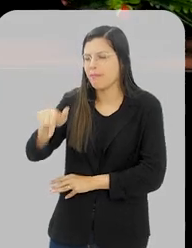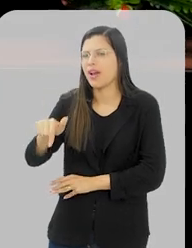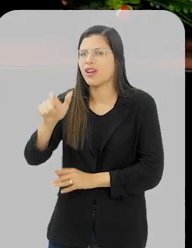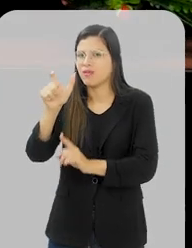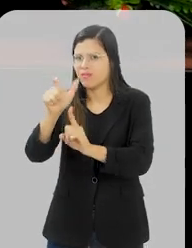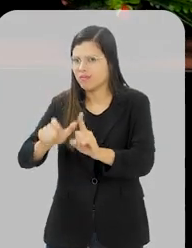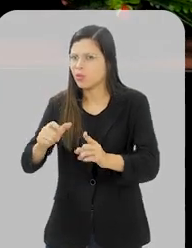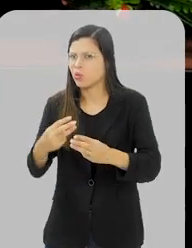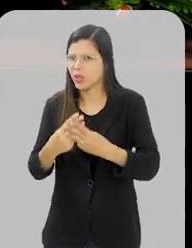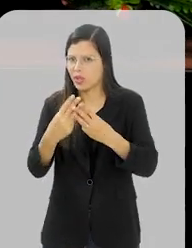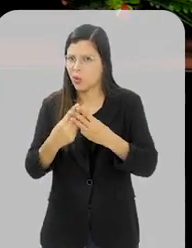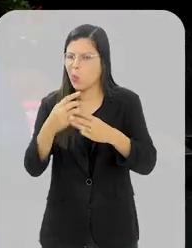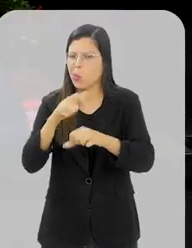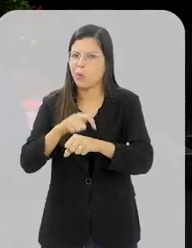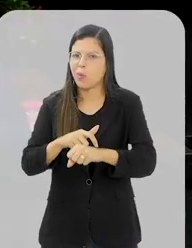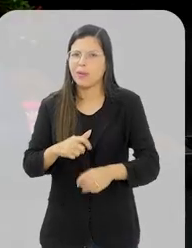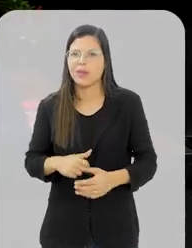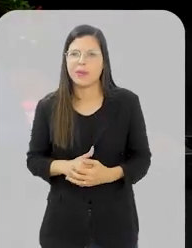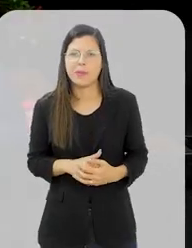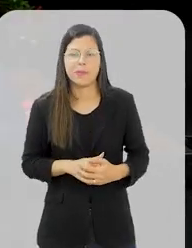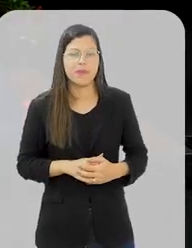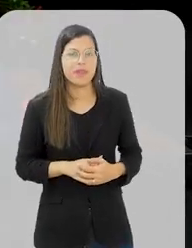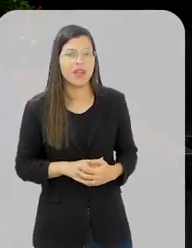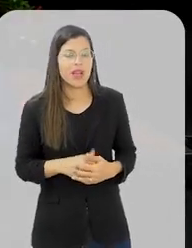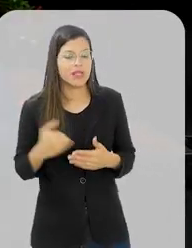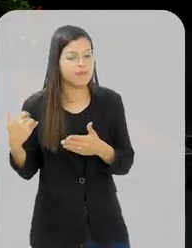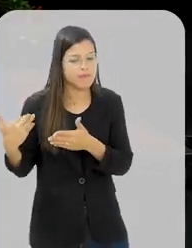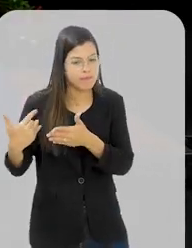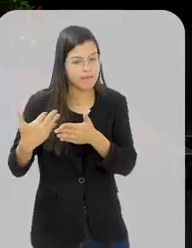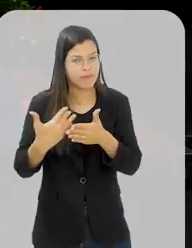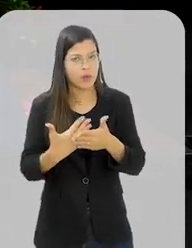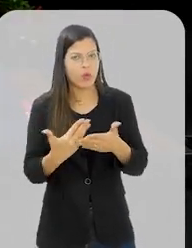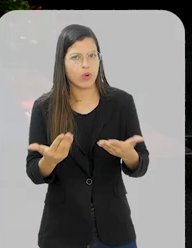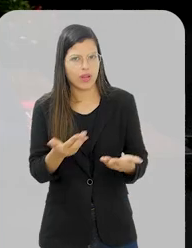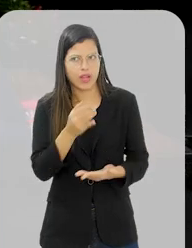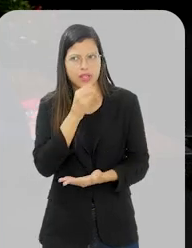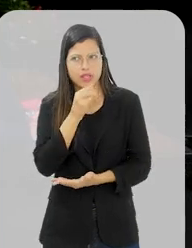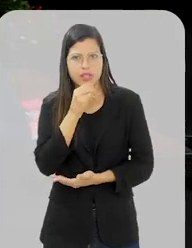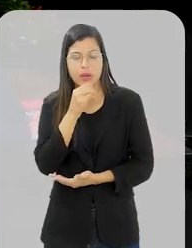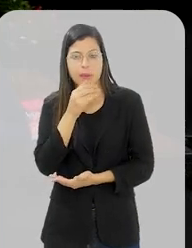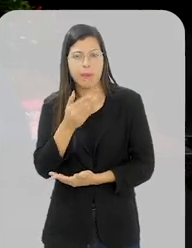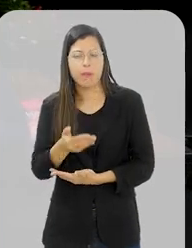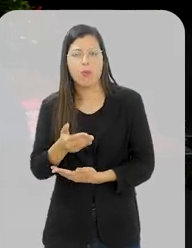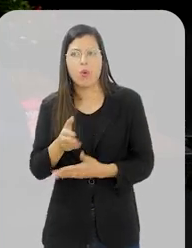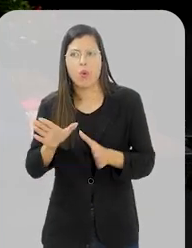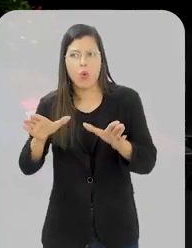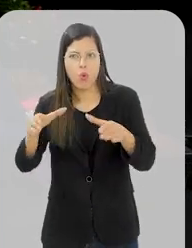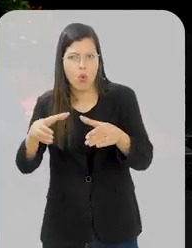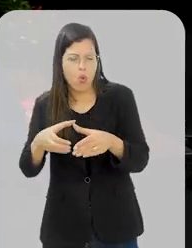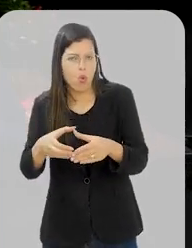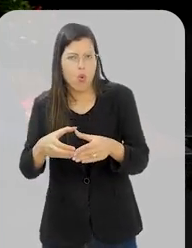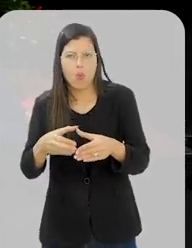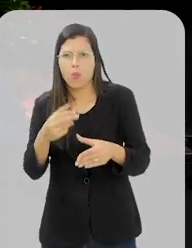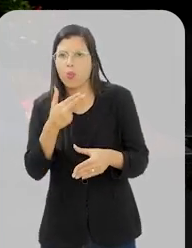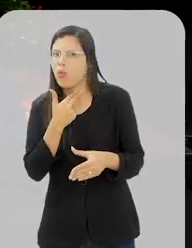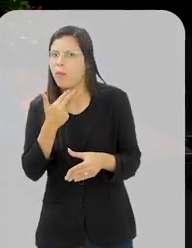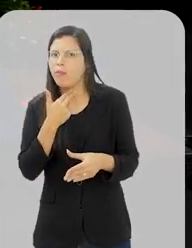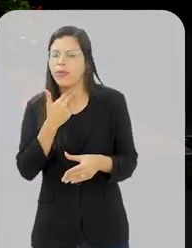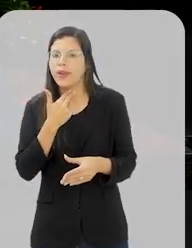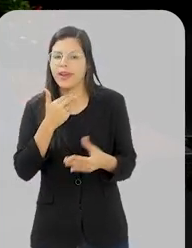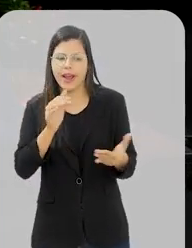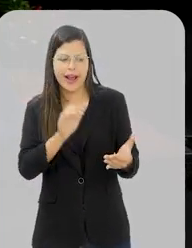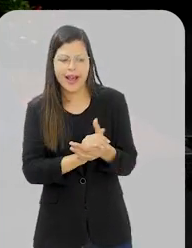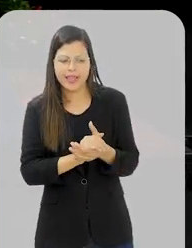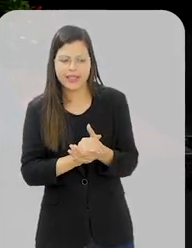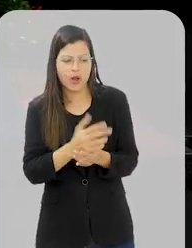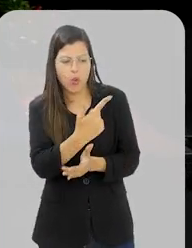é judeu Em algum momento e até hoje se mantém eh porque por exemplo uma tribo não poderia casar com